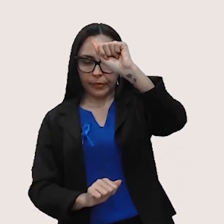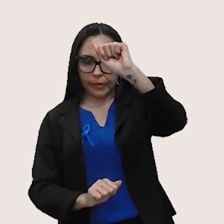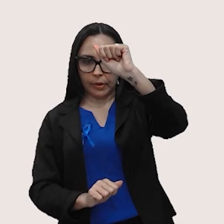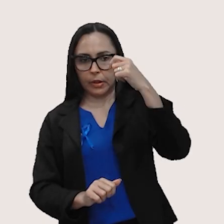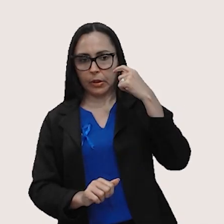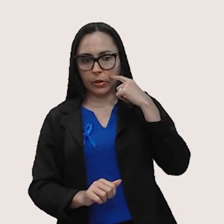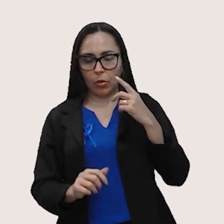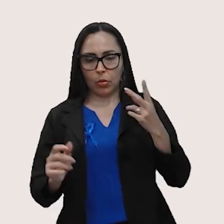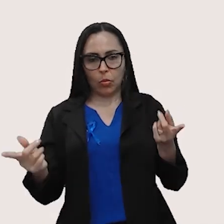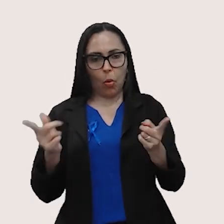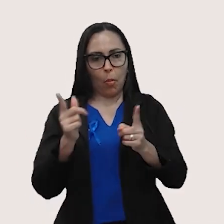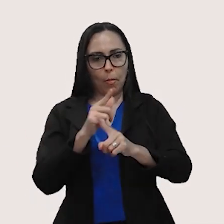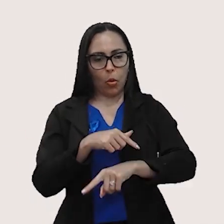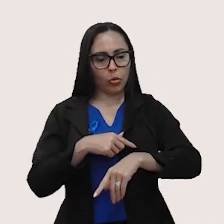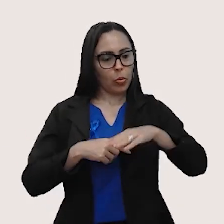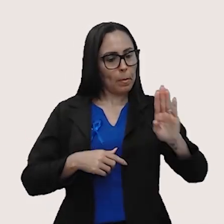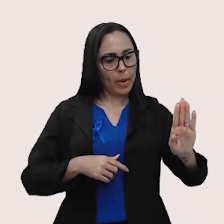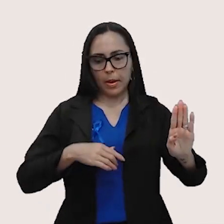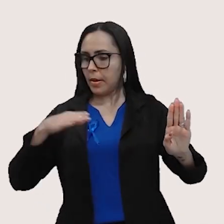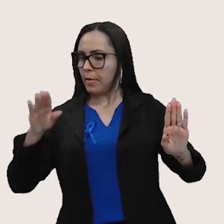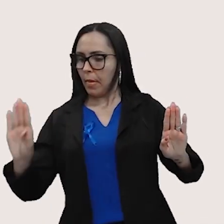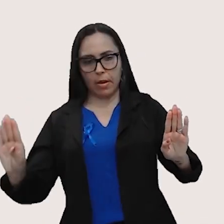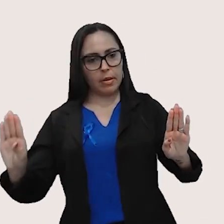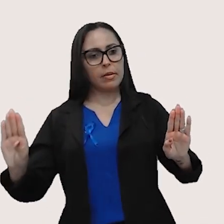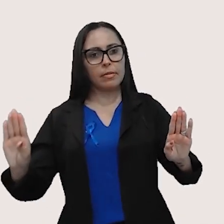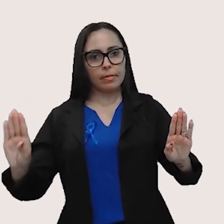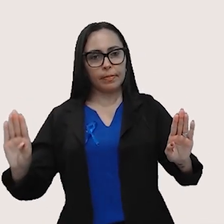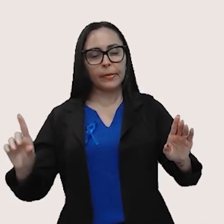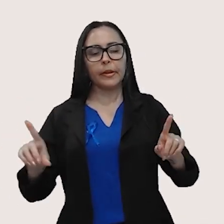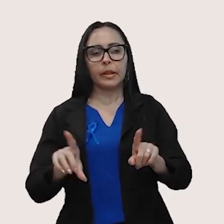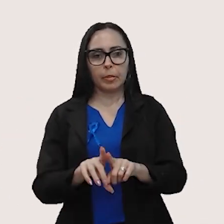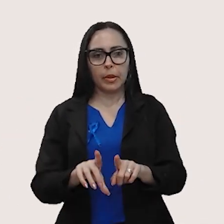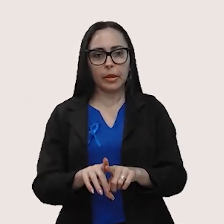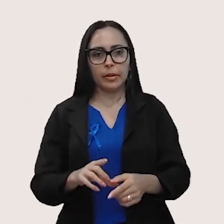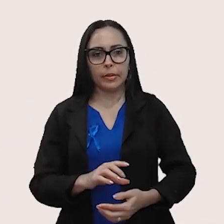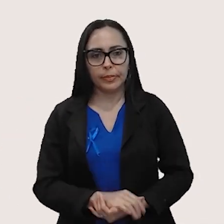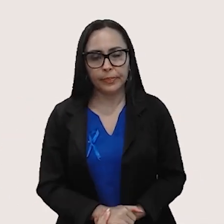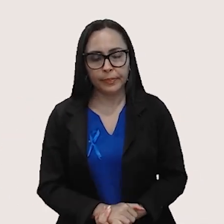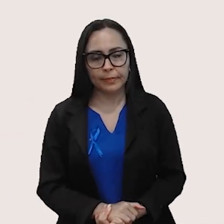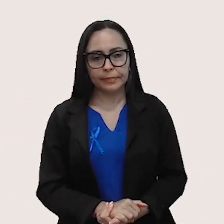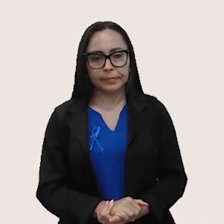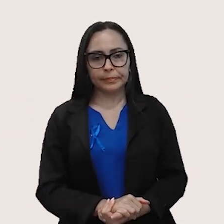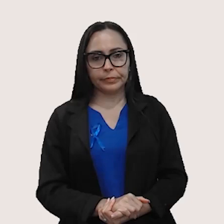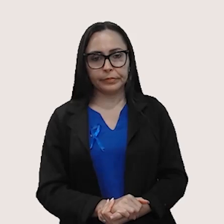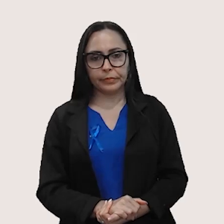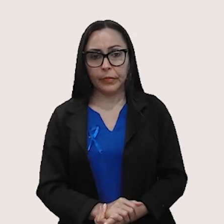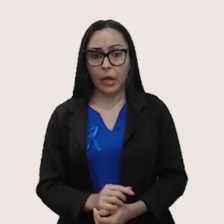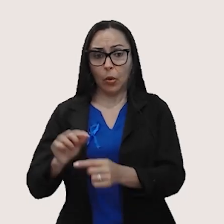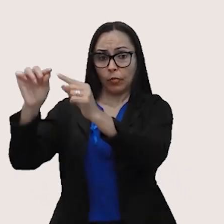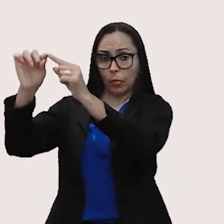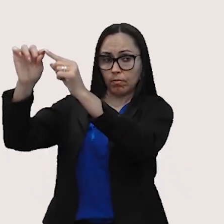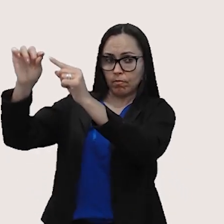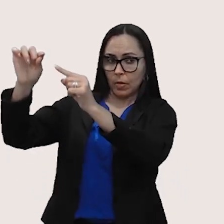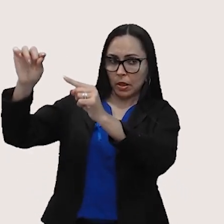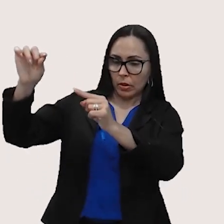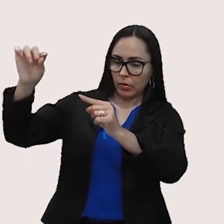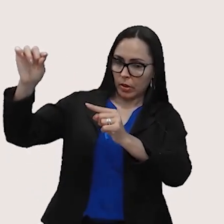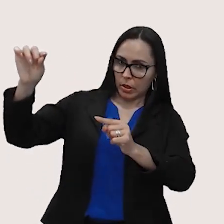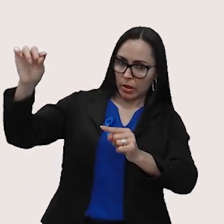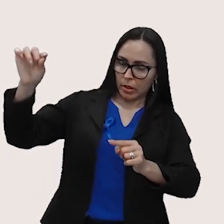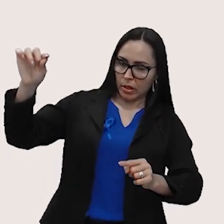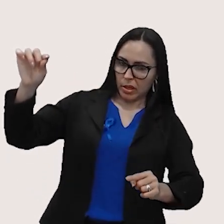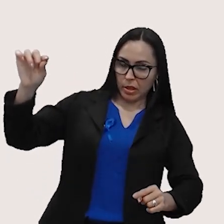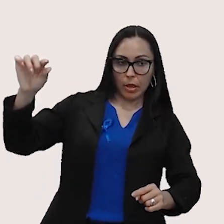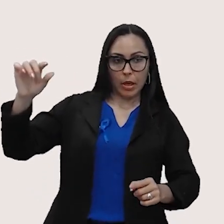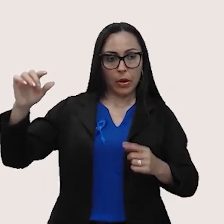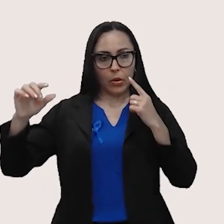ao valor A, eu tenho um lado medindo A, e oposto ao lado B, também tem um ladinho medindo B. E aí eu vou passar uma linha dividindo